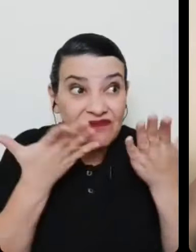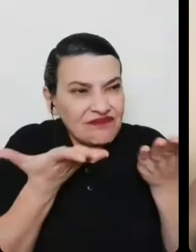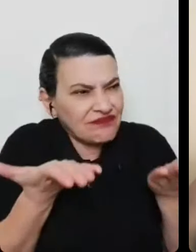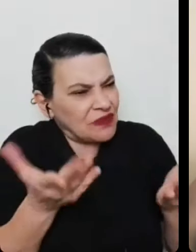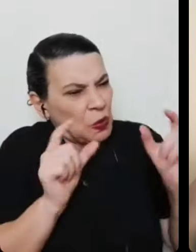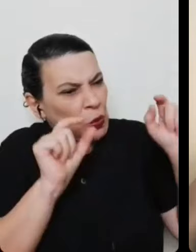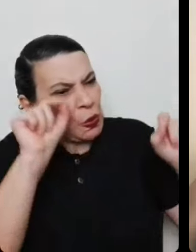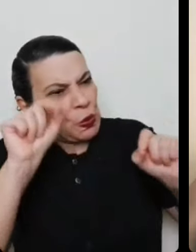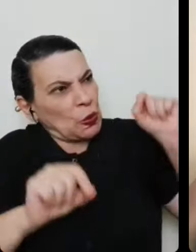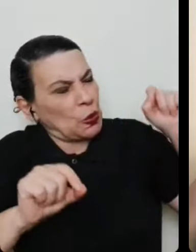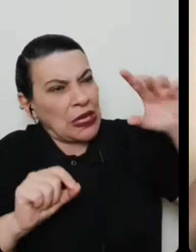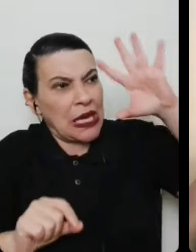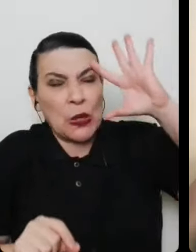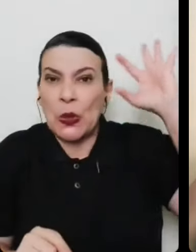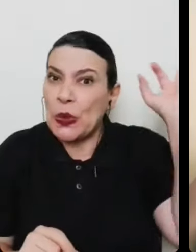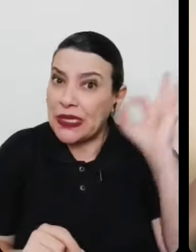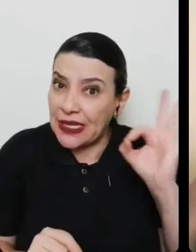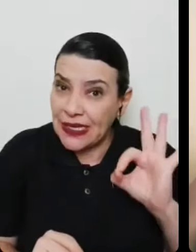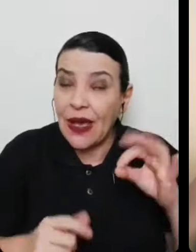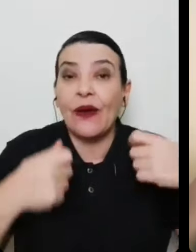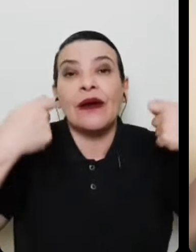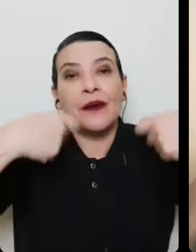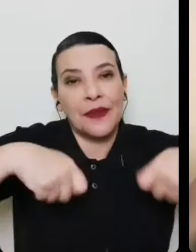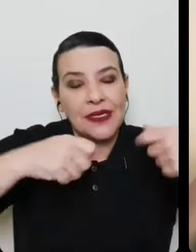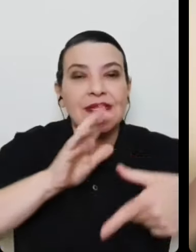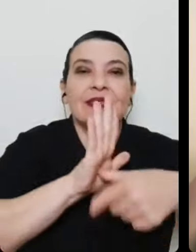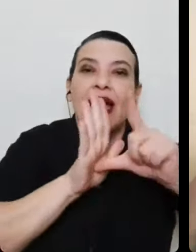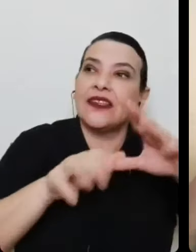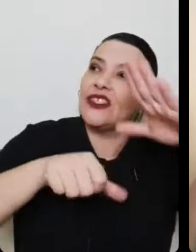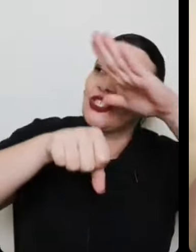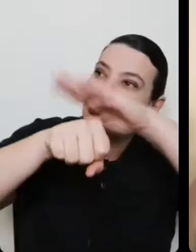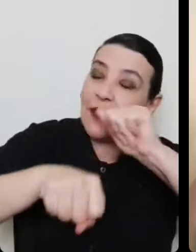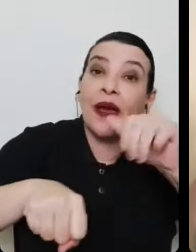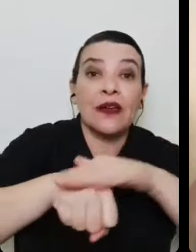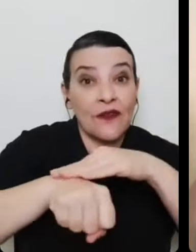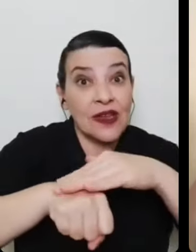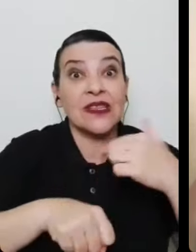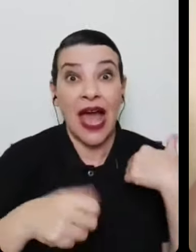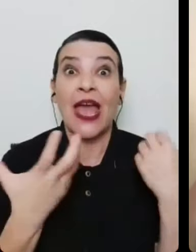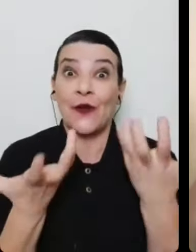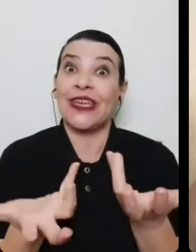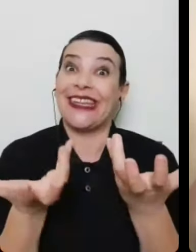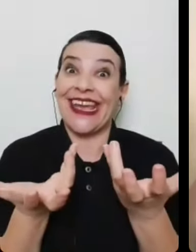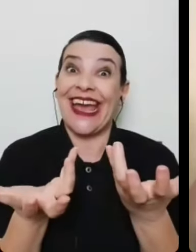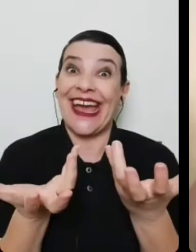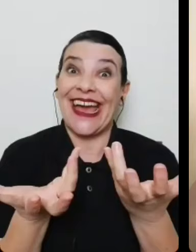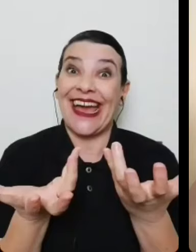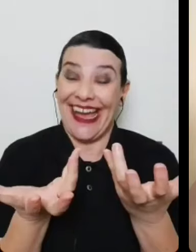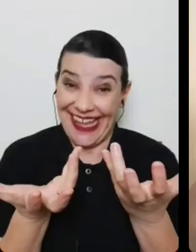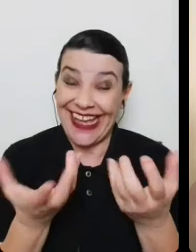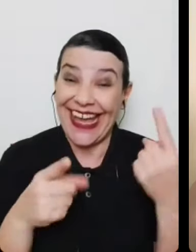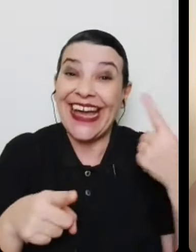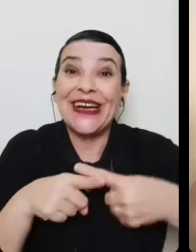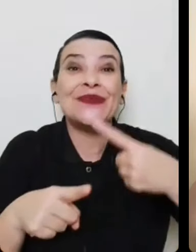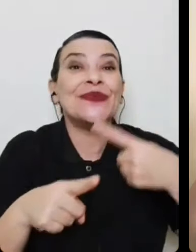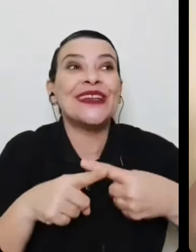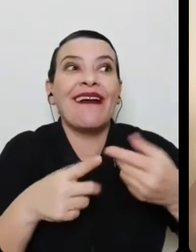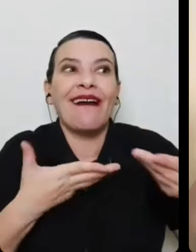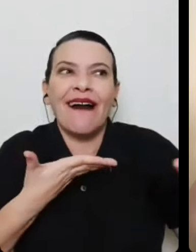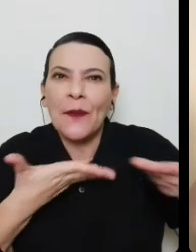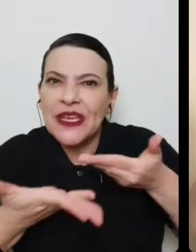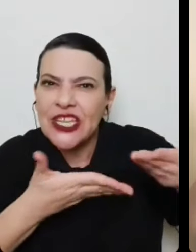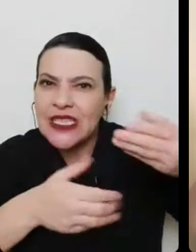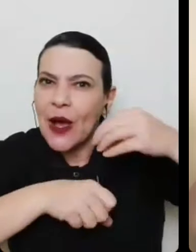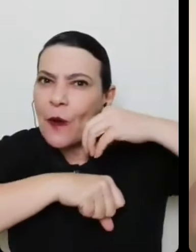estava acontecendo ali. E aí ela tinha que conversar com a gente. Era isso que a gente queria. Porque através dessa mediação,